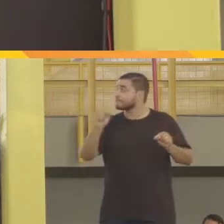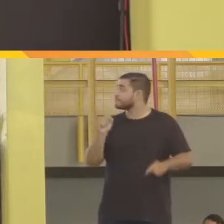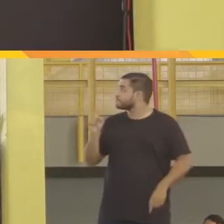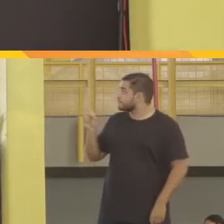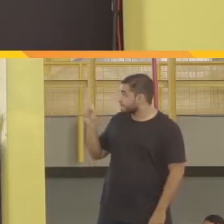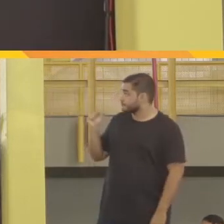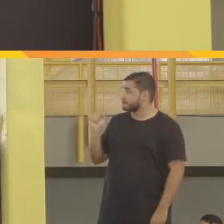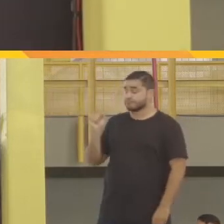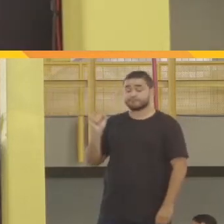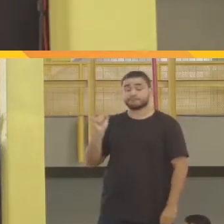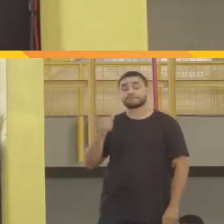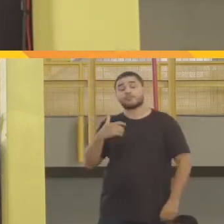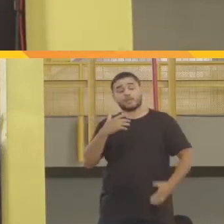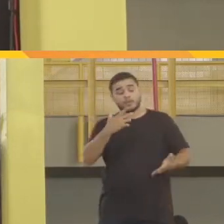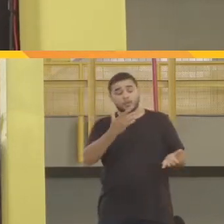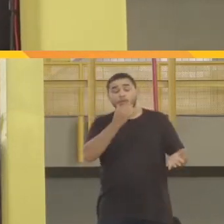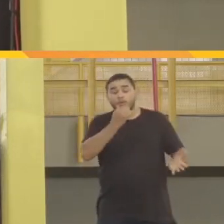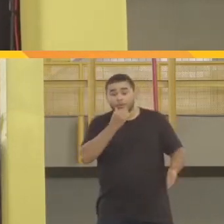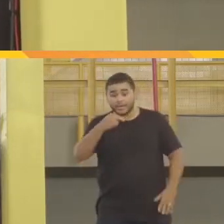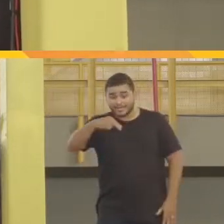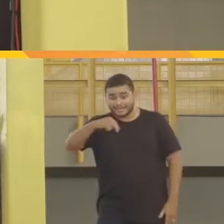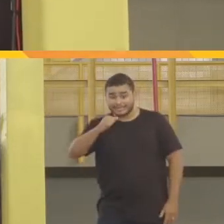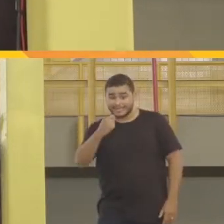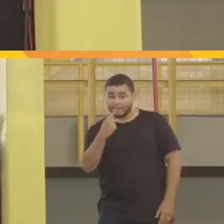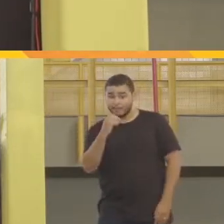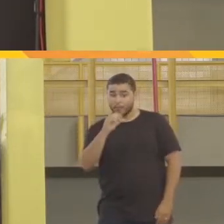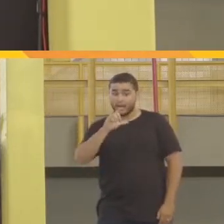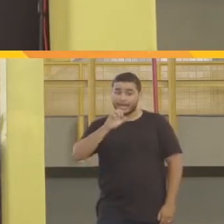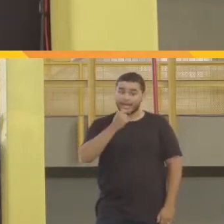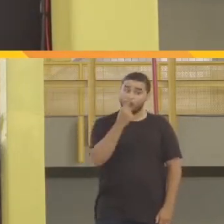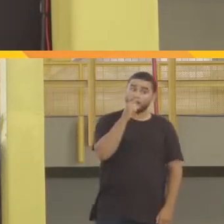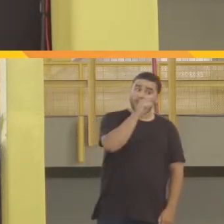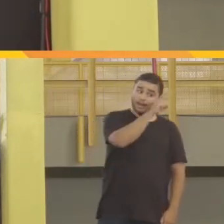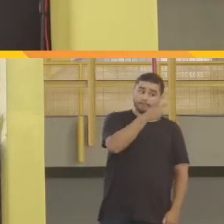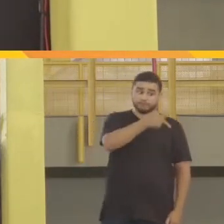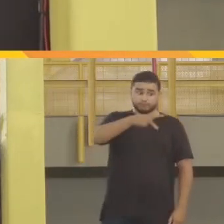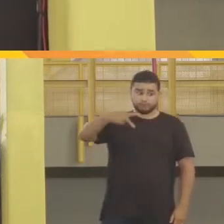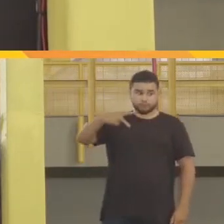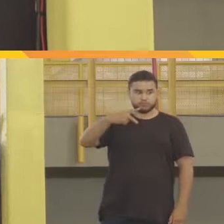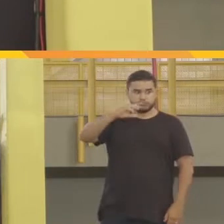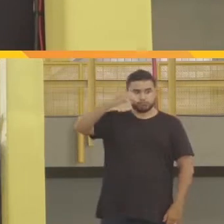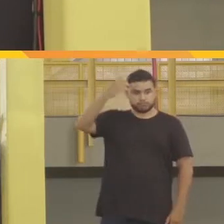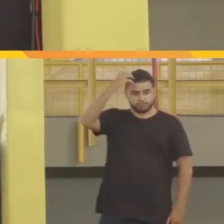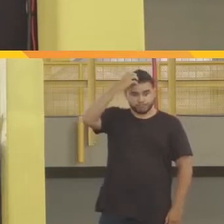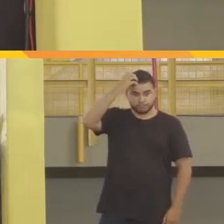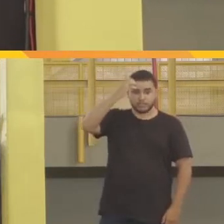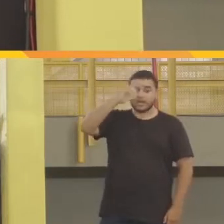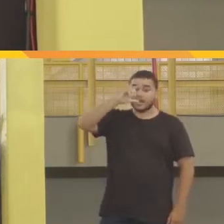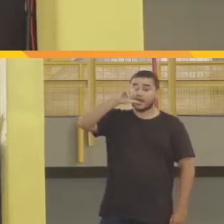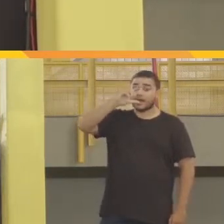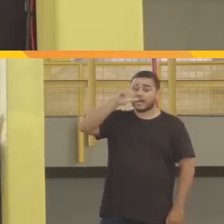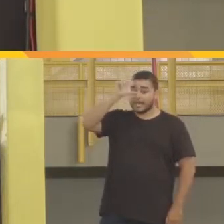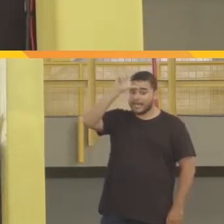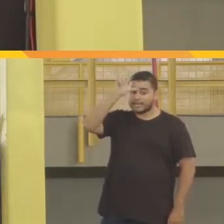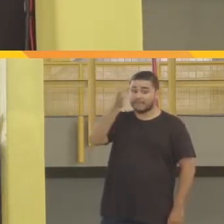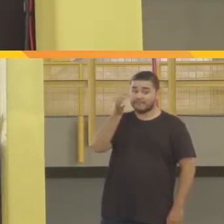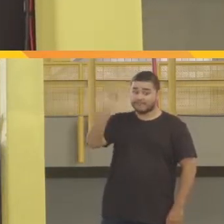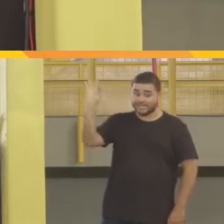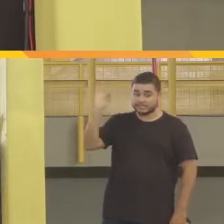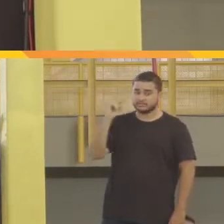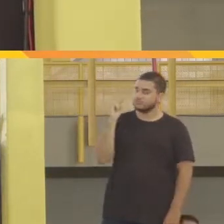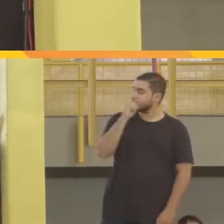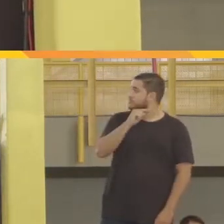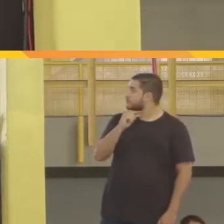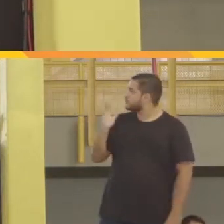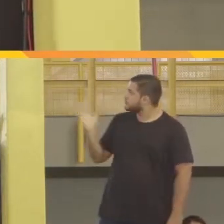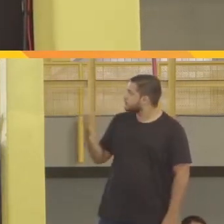E aí, quando Napoleão tenta estabelecer o bloqueio continental, passa mais uma. Aqui eu